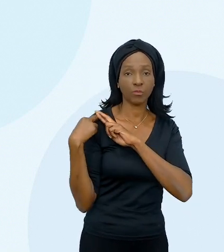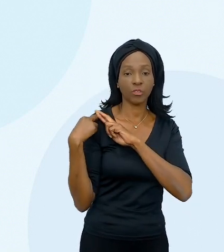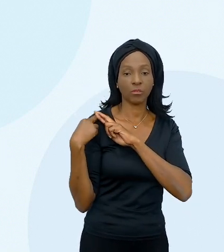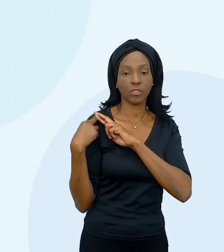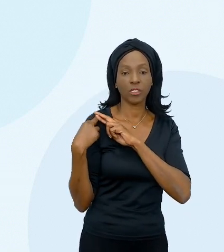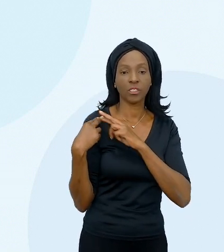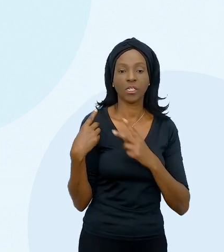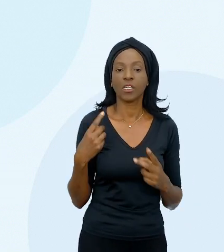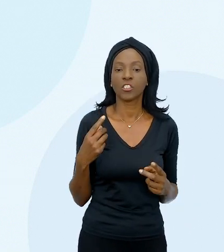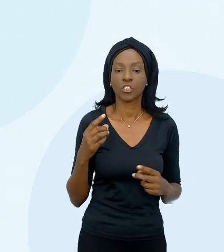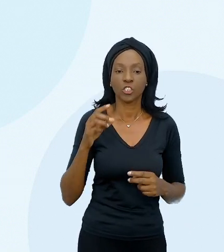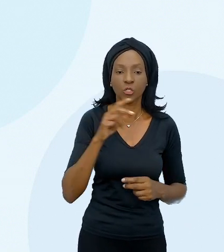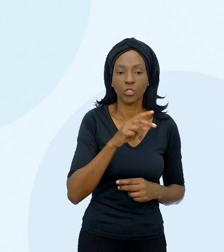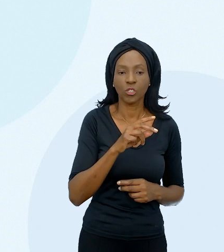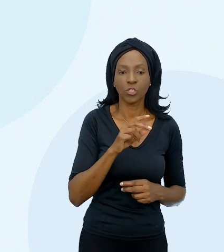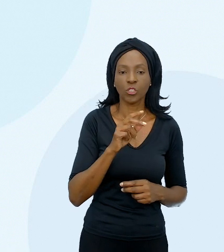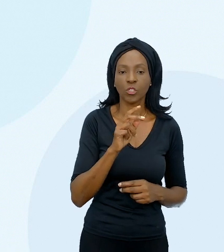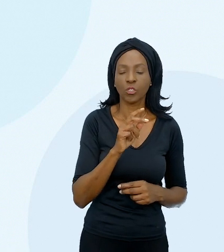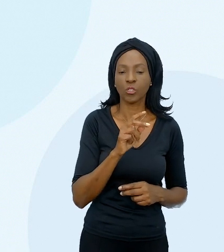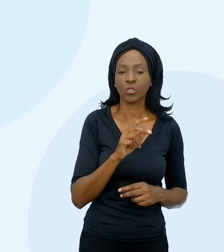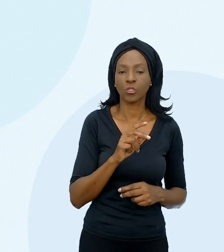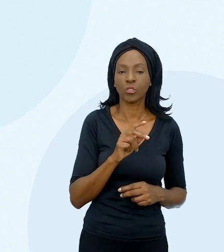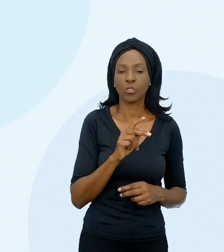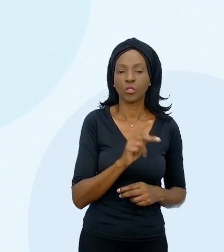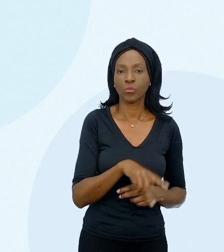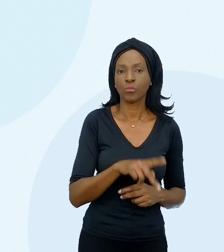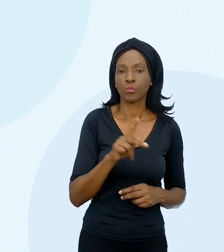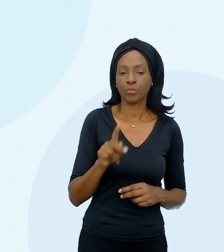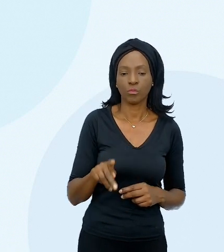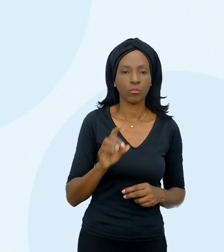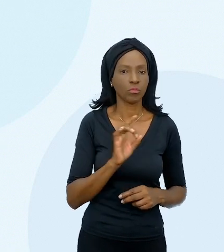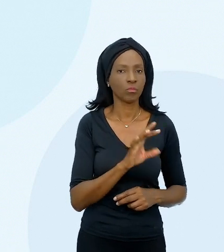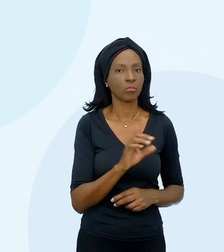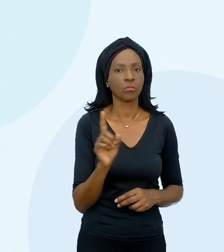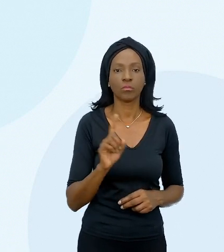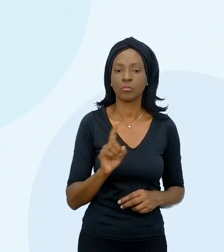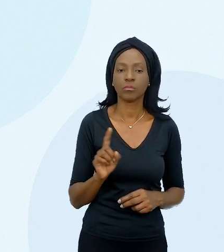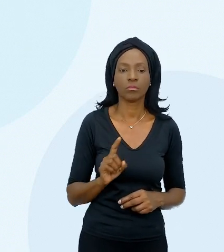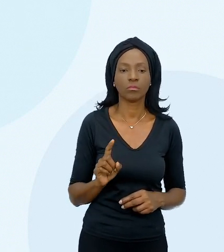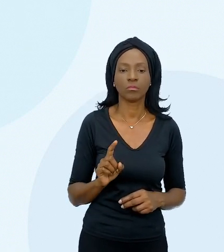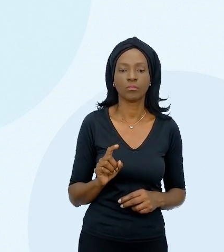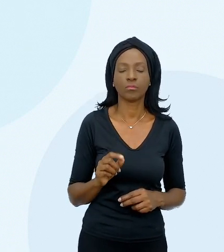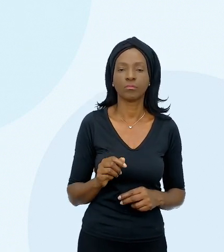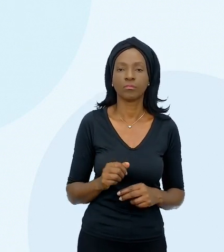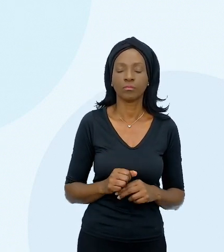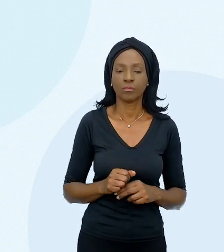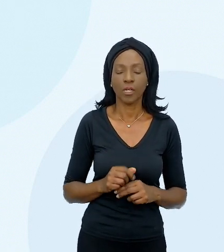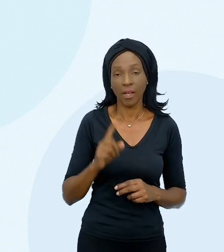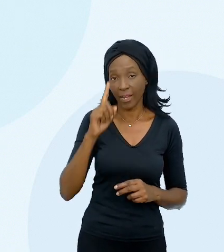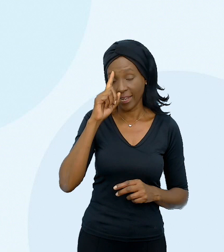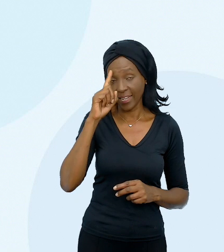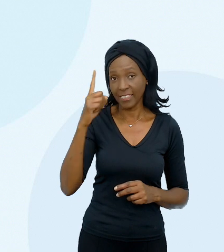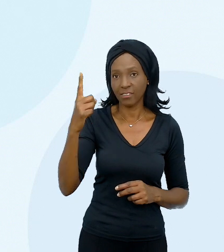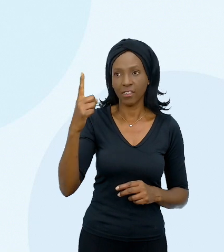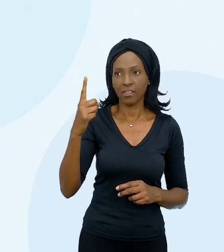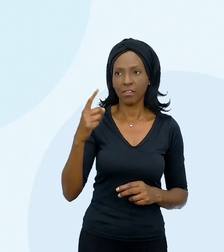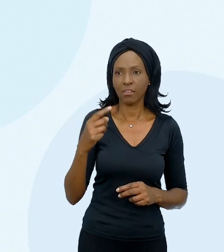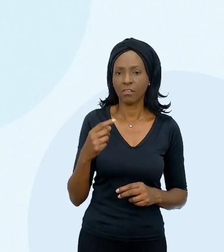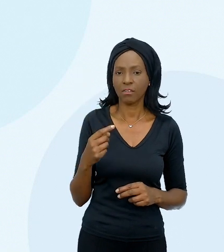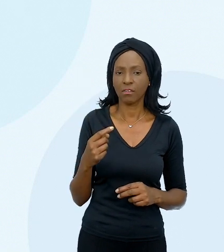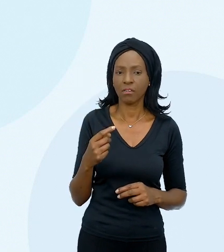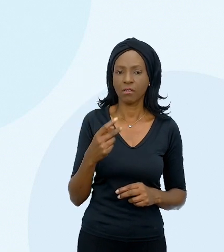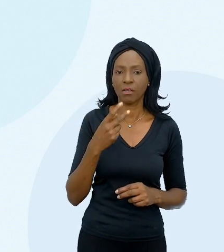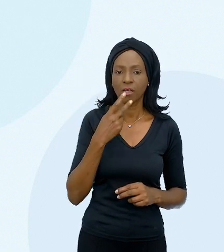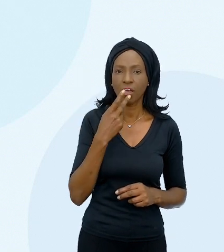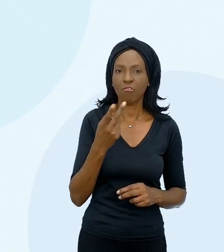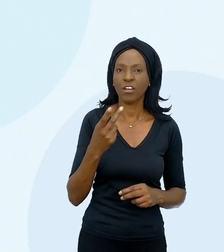não fica apenas sobre responsabilidade do professor, né? E aqui a ideia não é dizer que diminui o